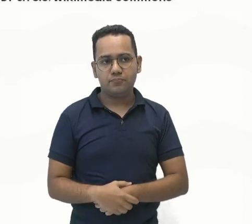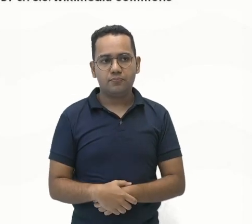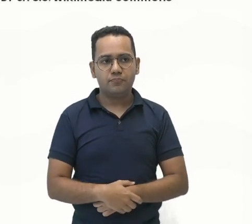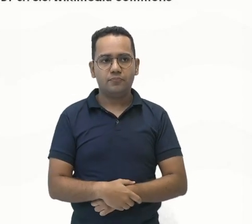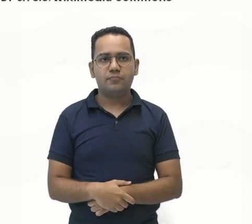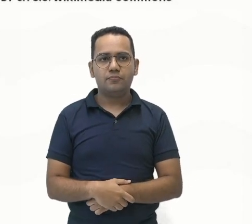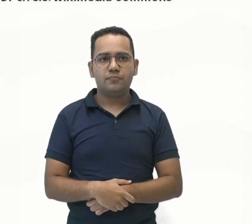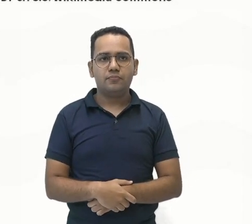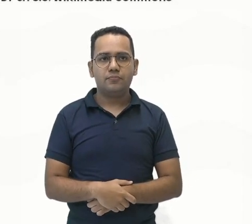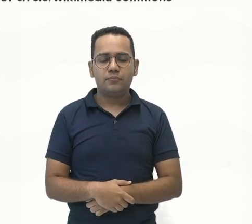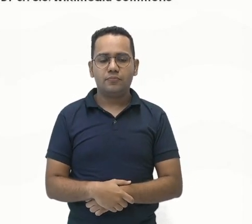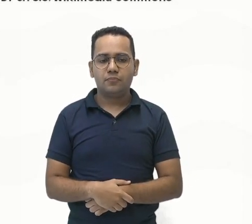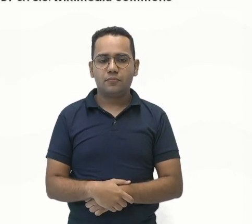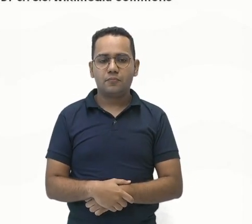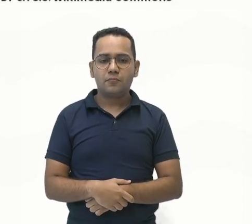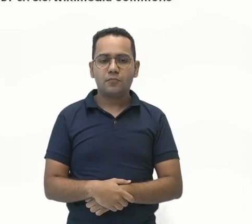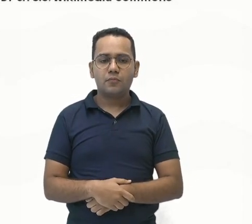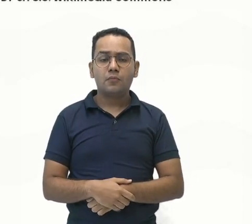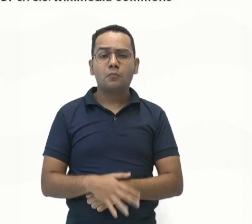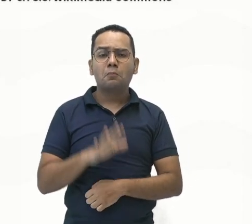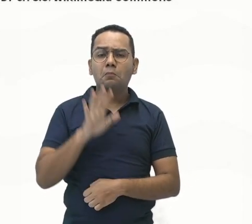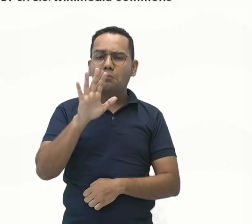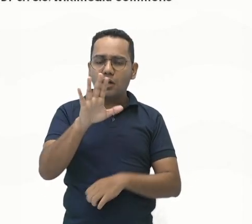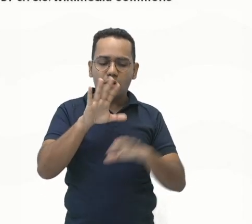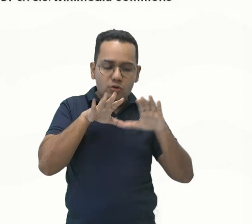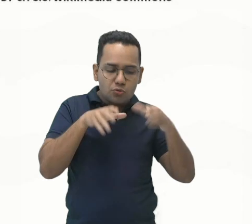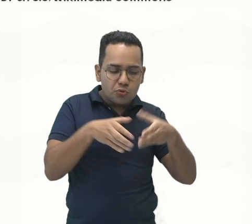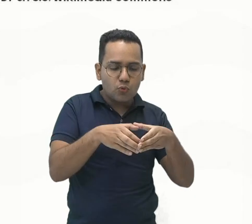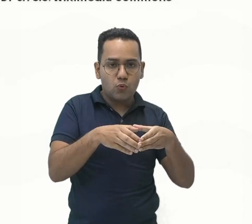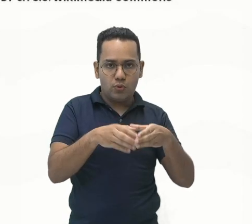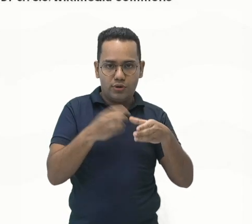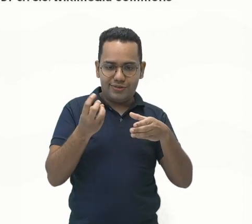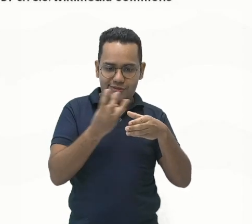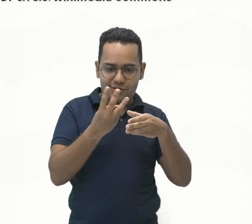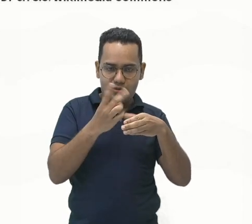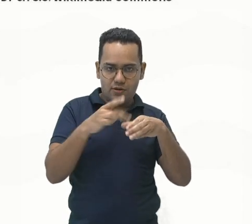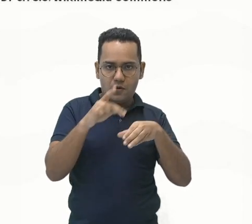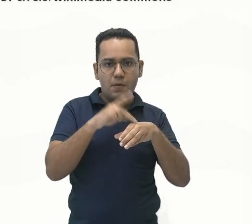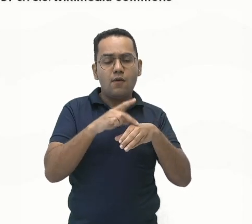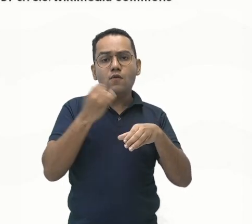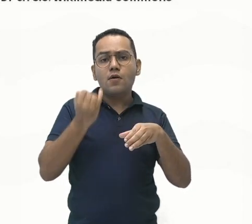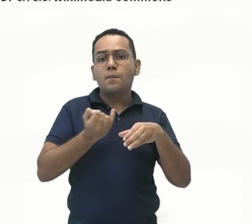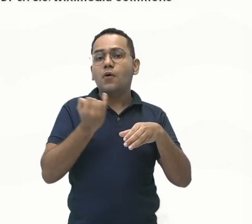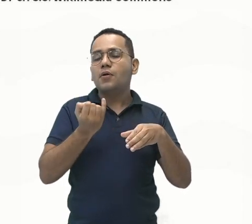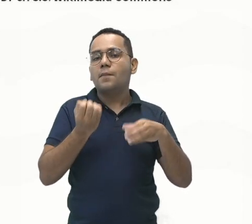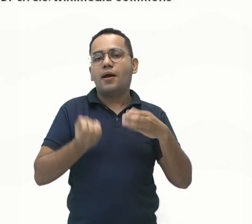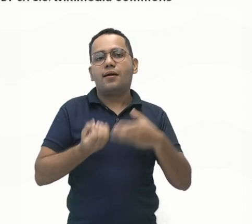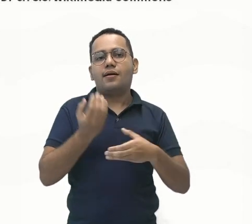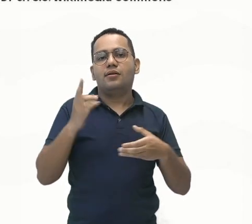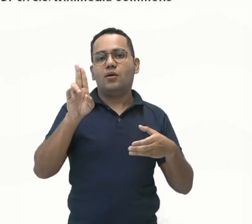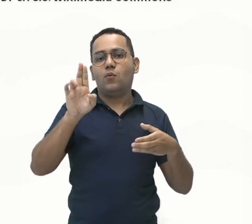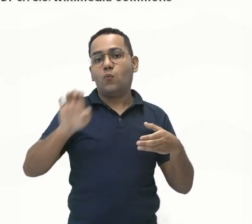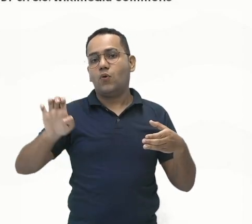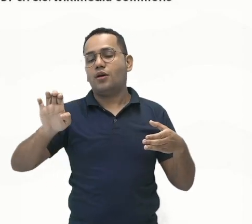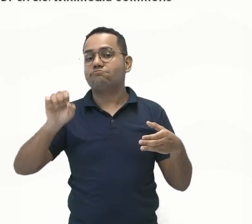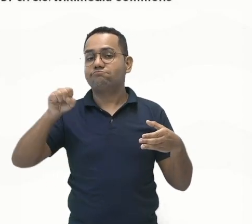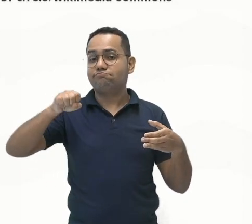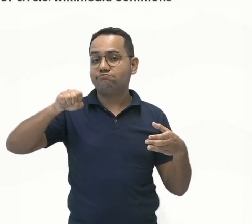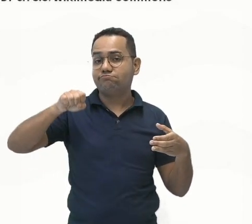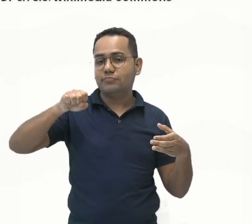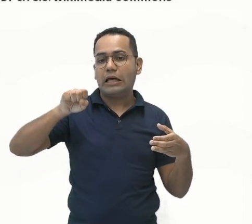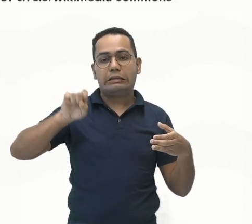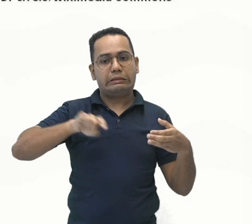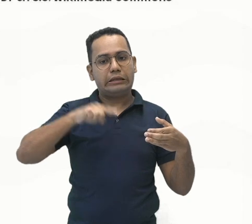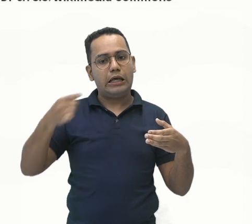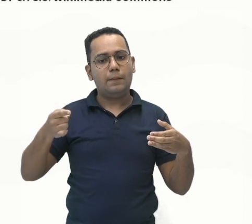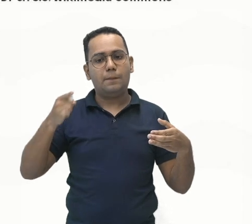Esse Benelux, ele foi muito importante para a formação da União Europeia.